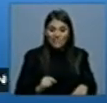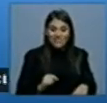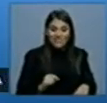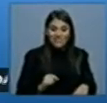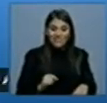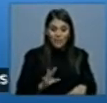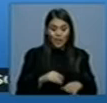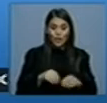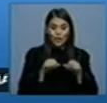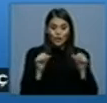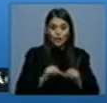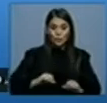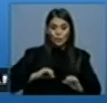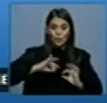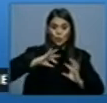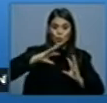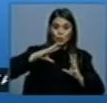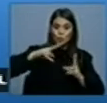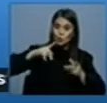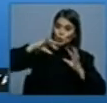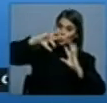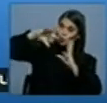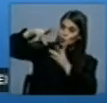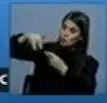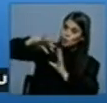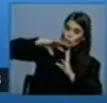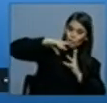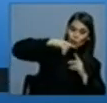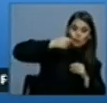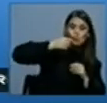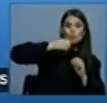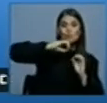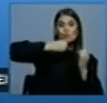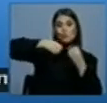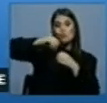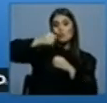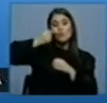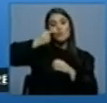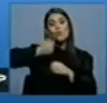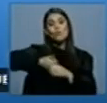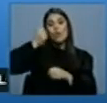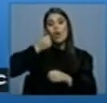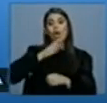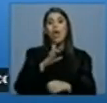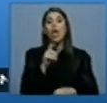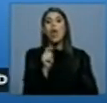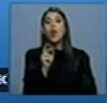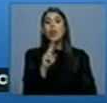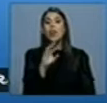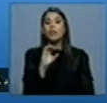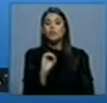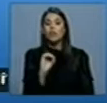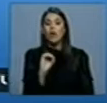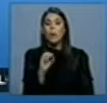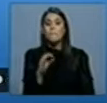sistema solar. Isto dá mais força, então, para conhecer particularmente melhor os exoplanetas, estes planetas que